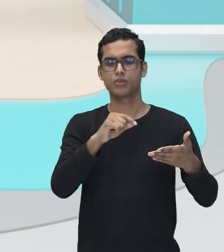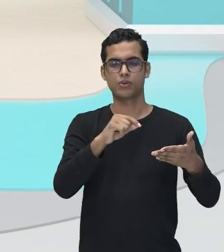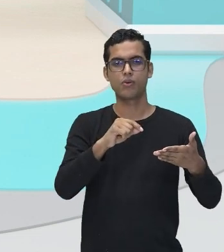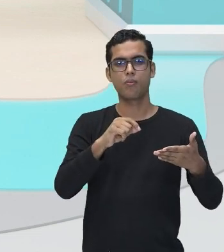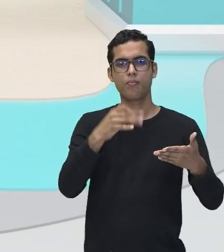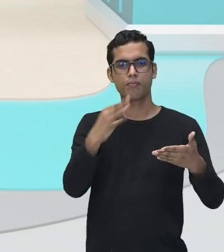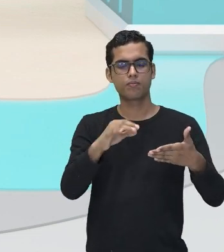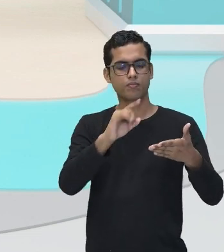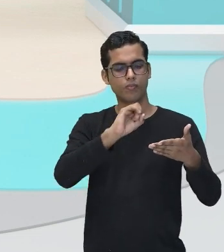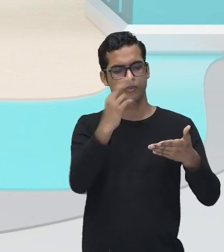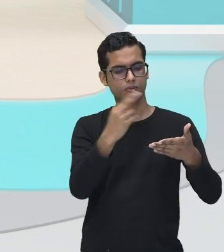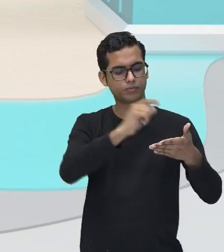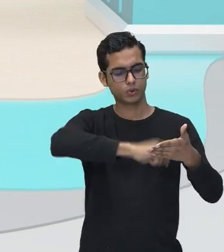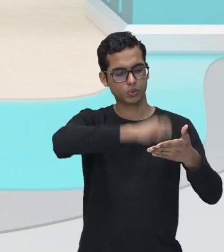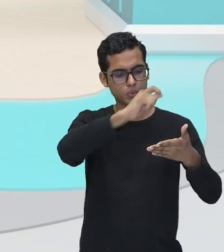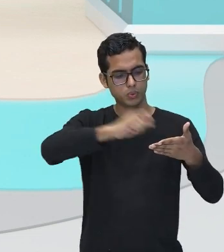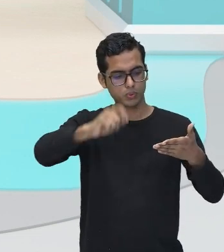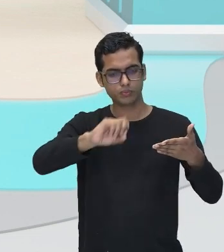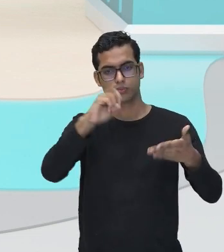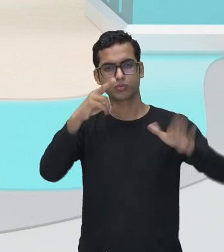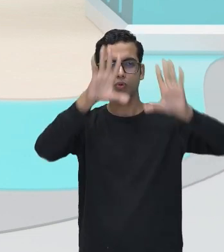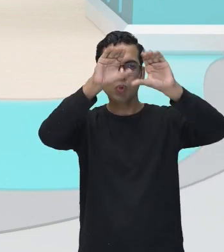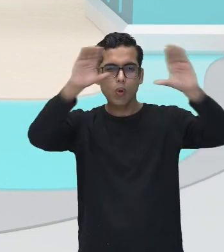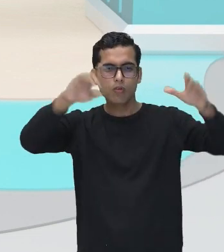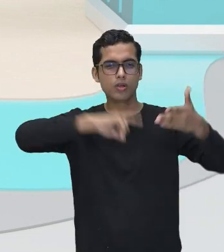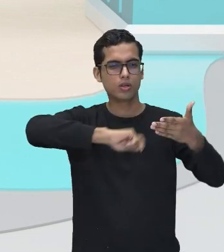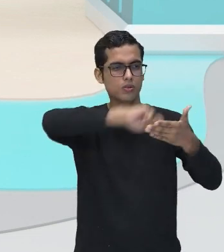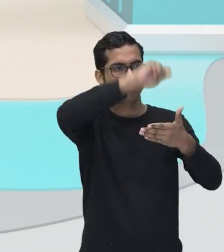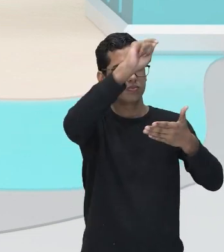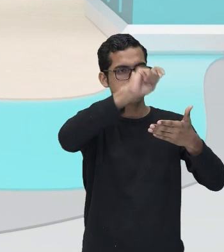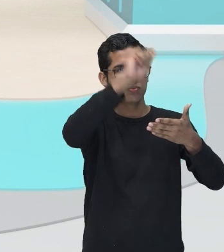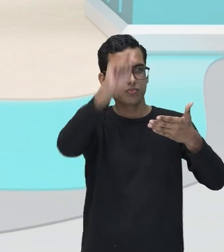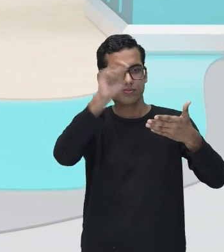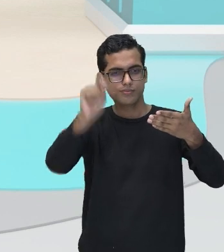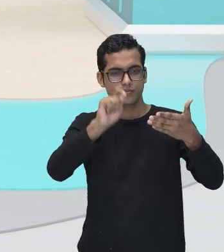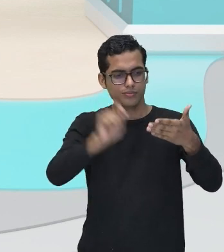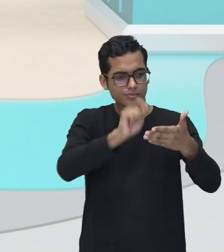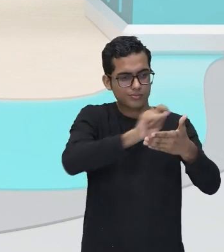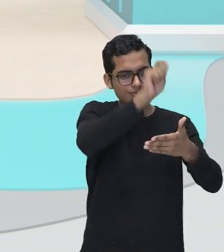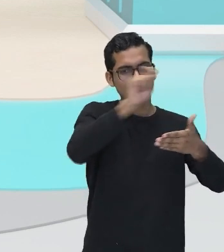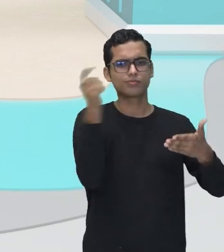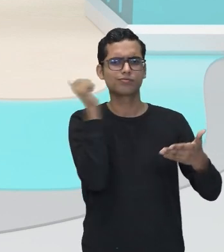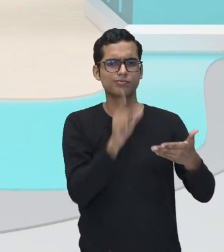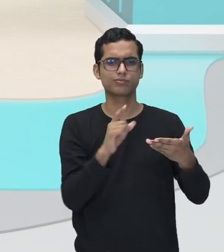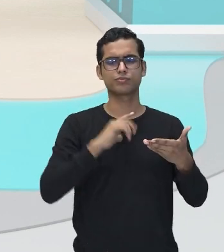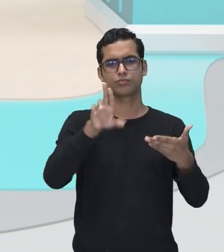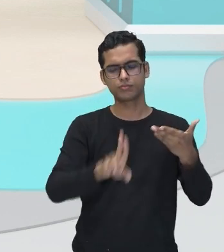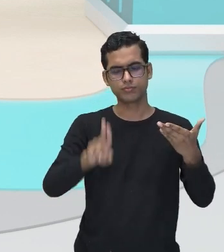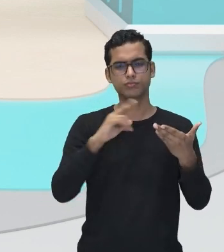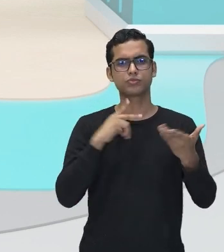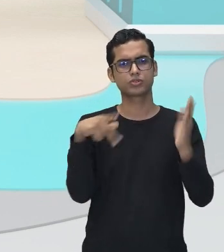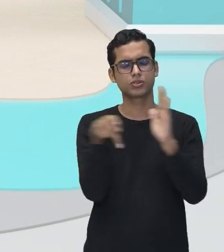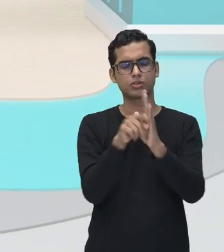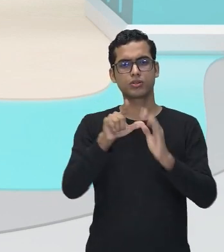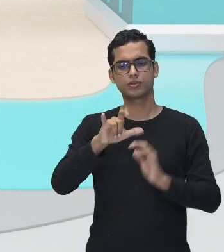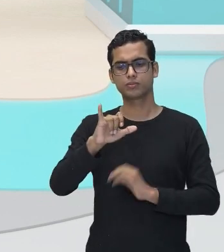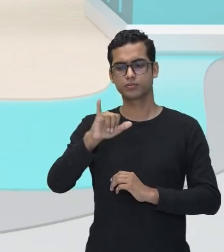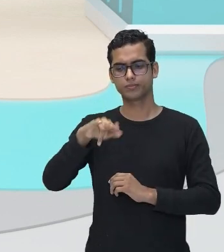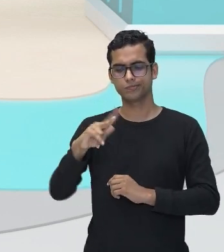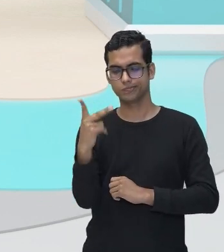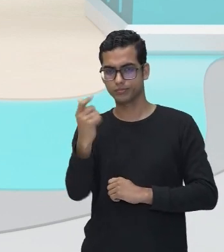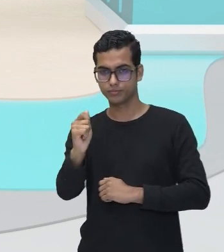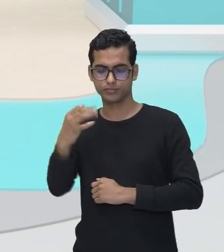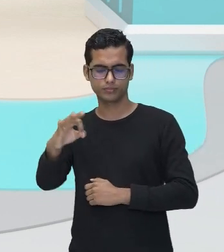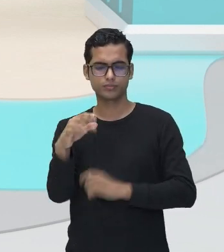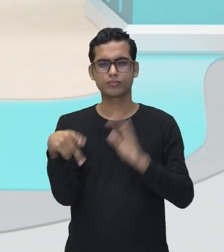ondas, de nuvens. Então, a gente vai mostrar uma obra para vocês que foi produzida a partir também de linhas, que é uma